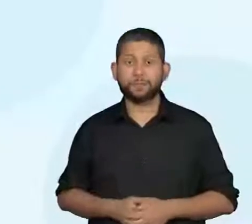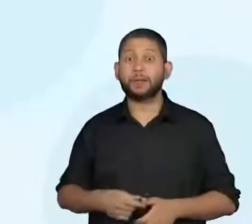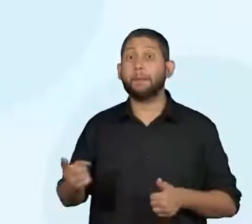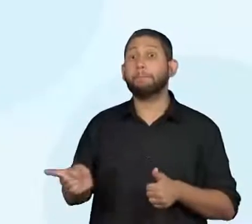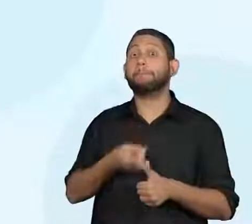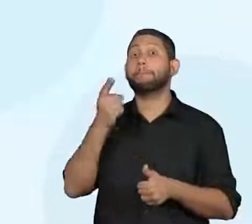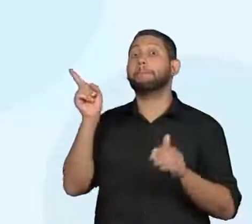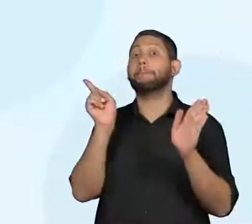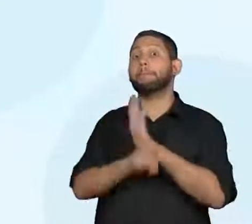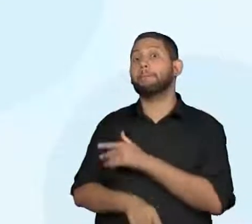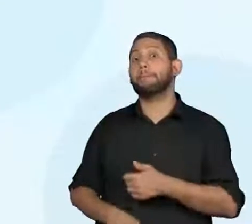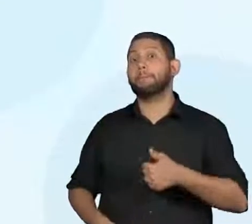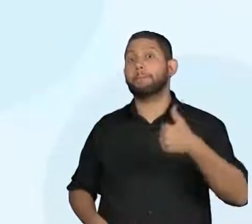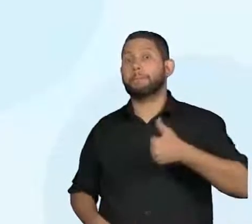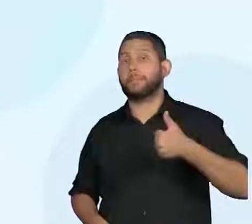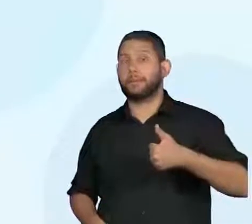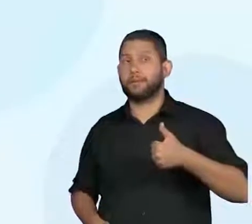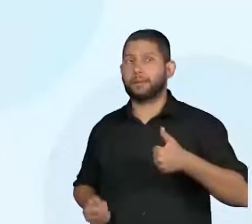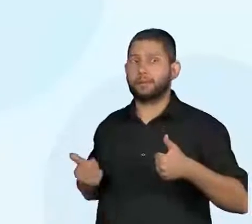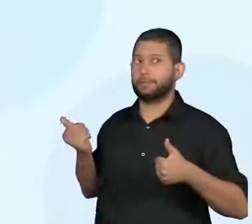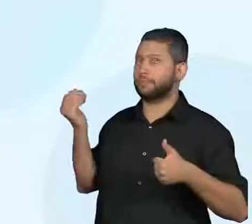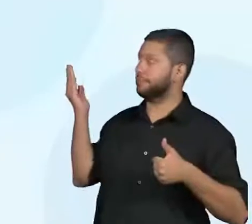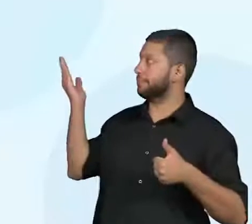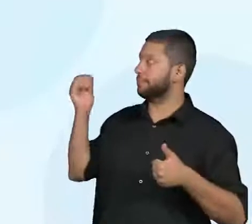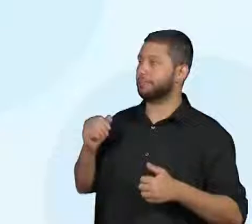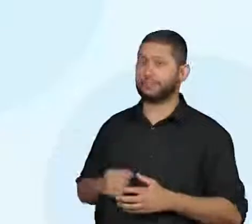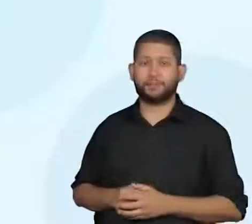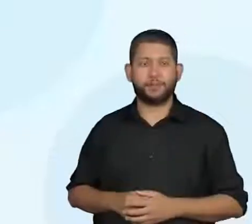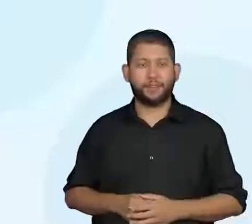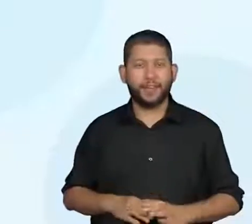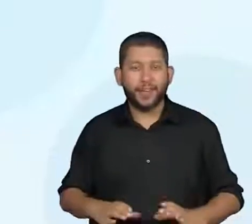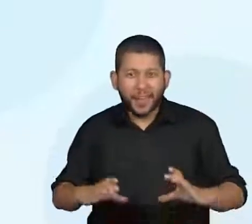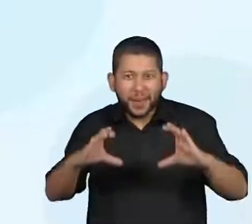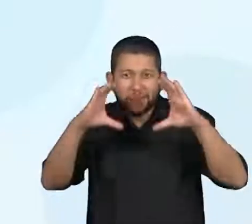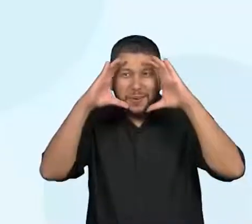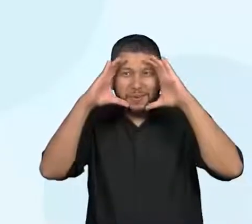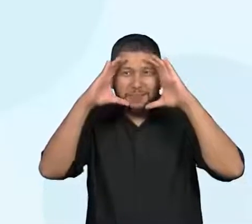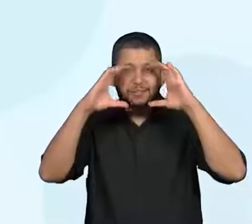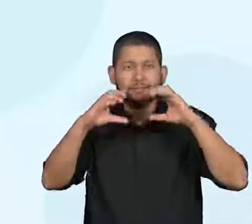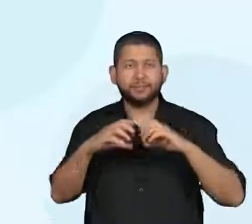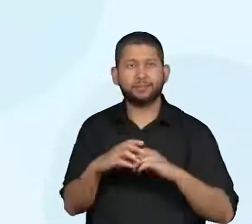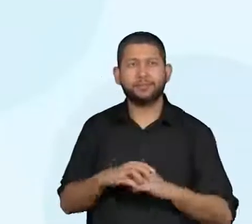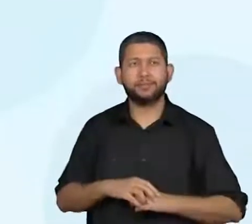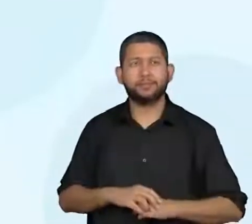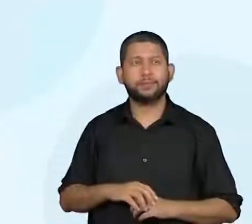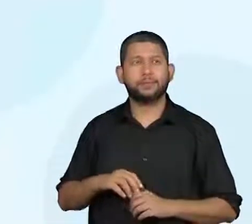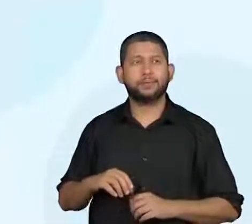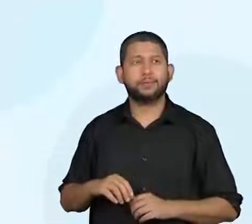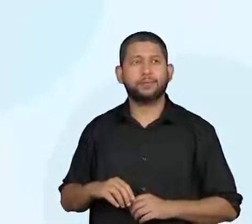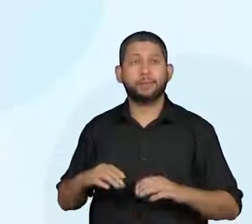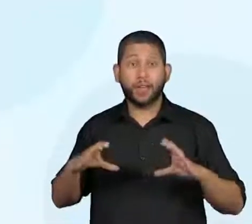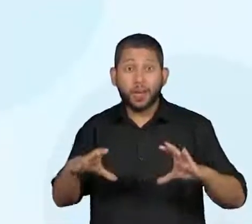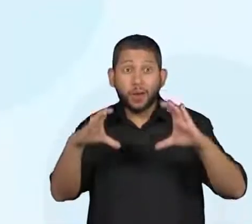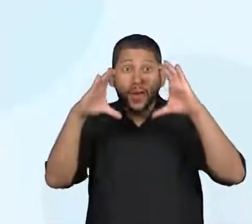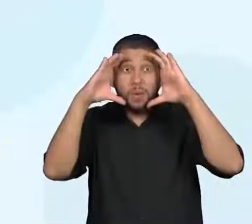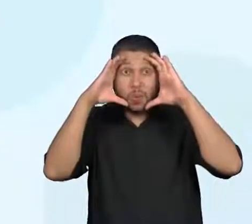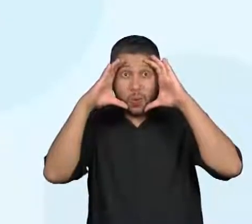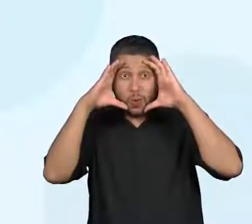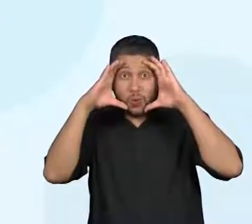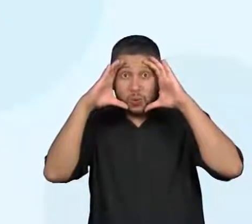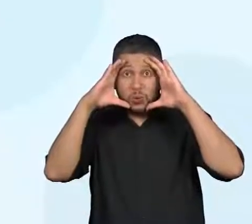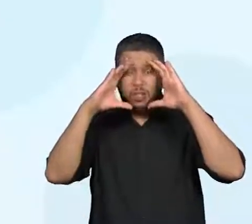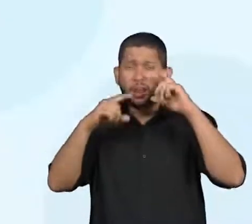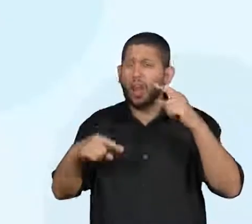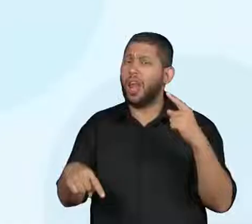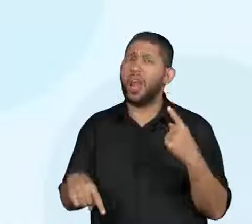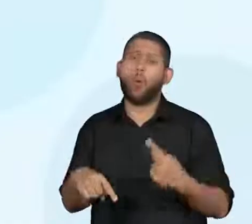Primeira alternativa. Aqui, ó. Deixa eu mudar minha caneta. Os emojis